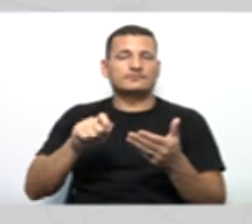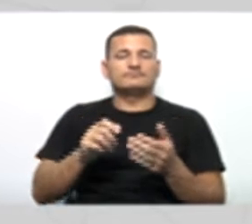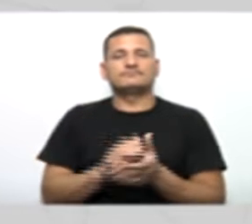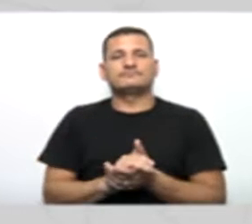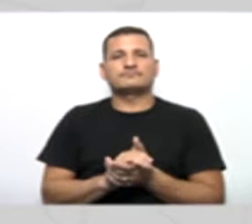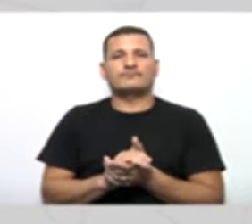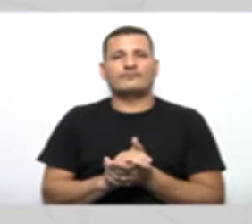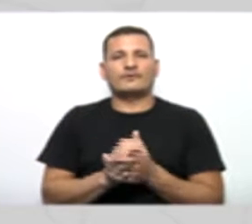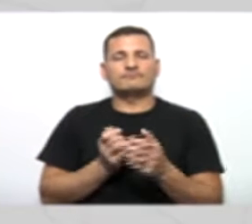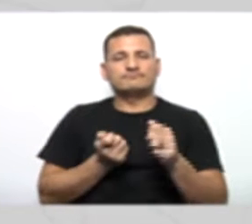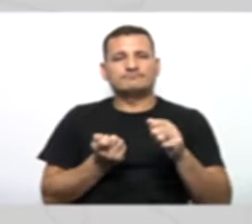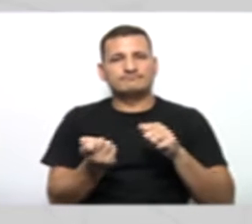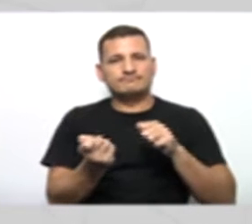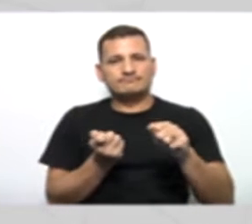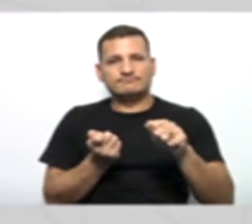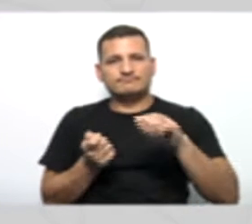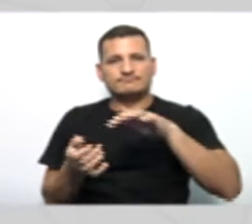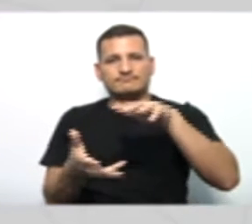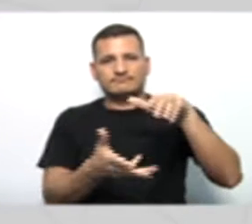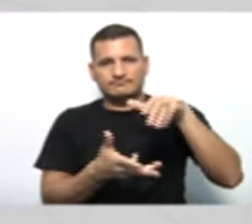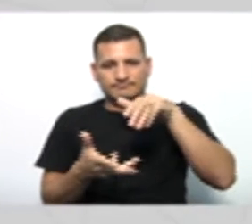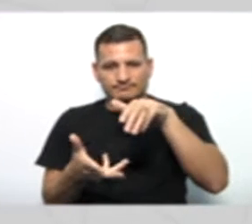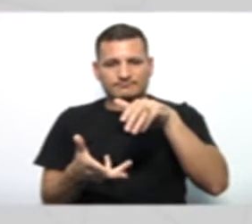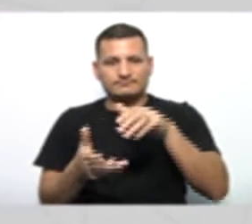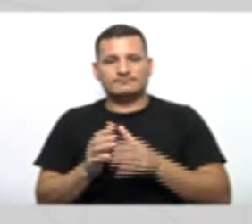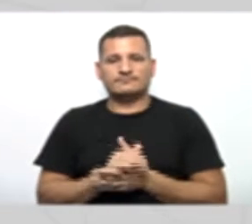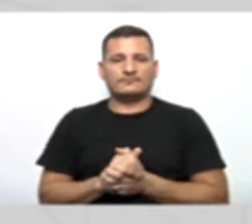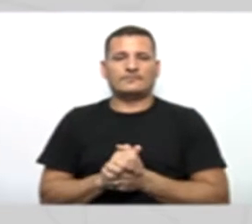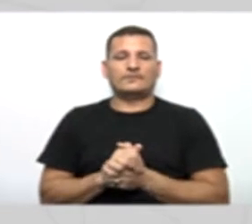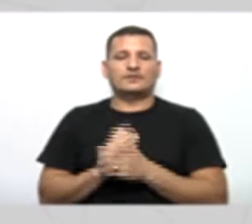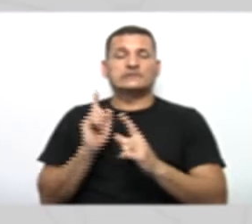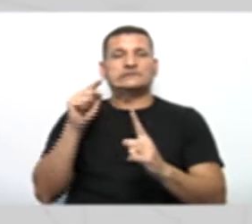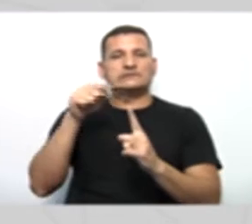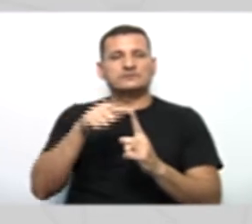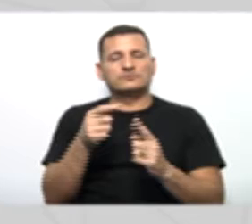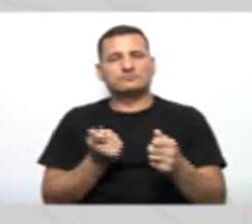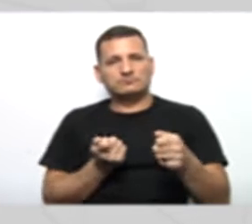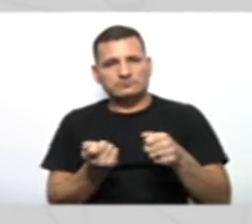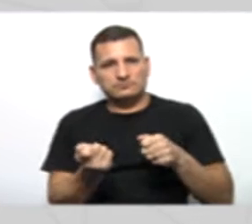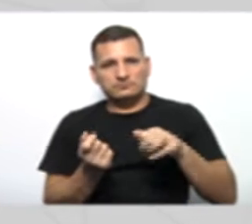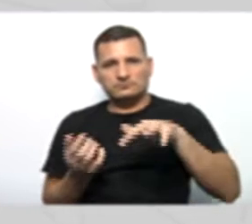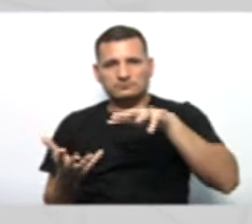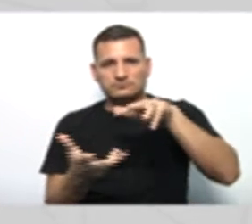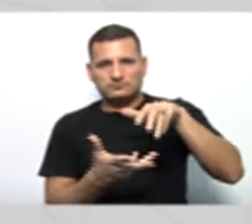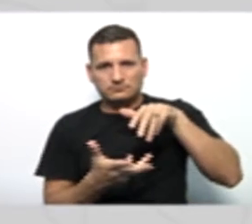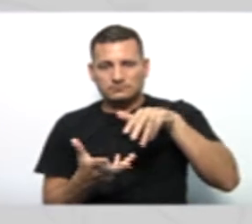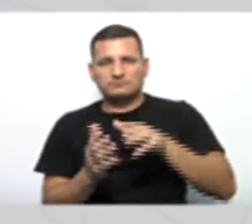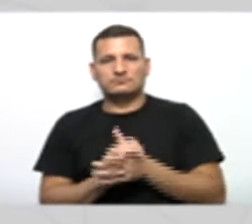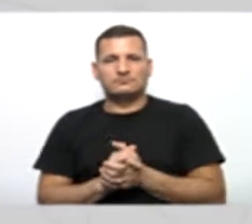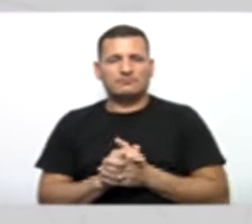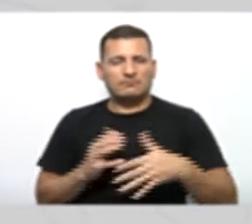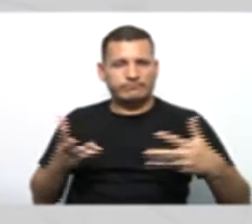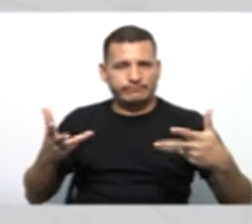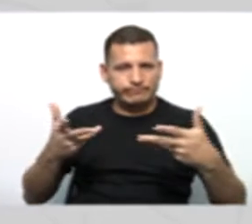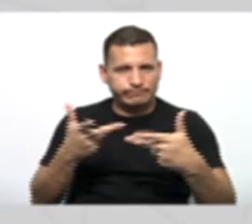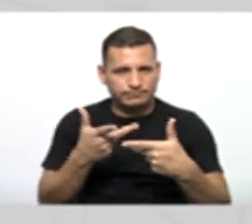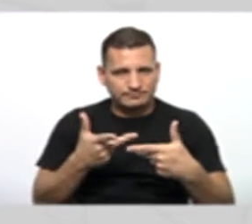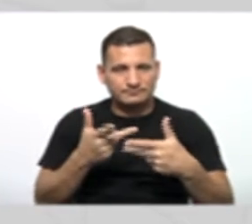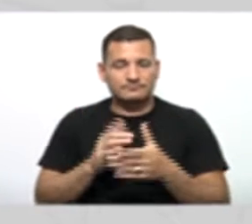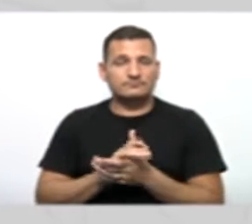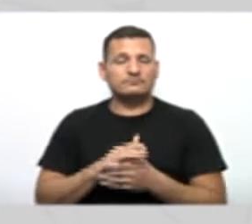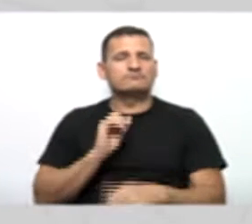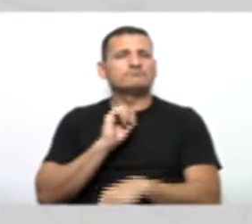de sustentabilidade, gestão ambiental e ecoeficiência. Esperamos que nessa aula vocês